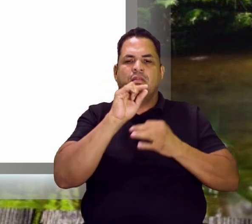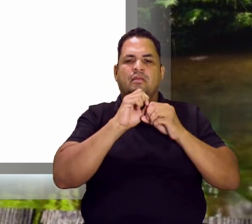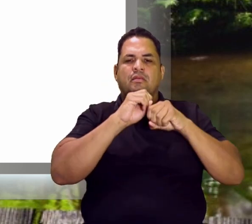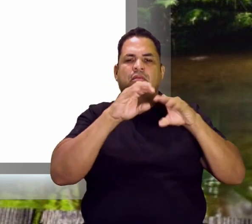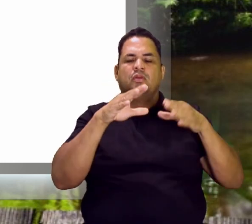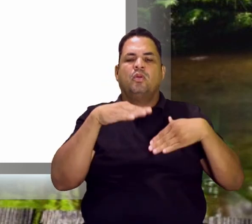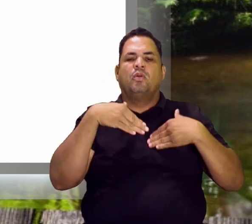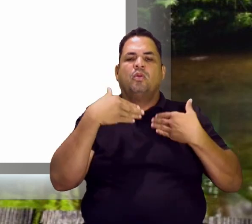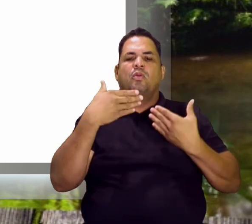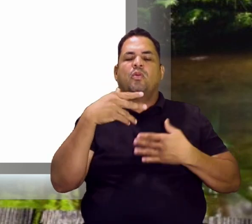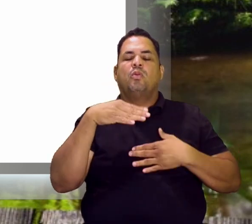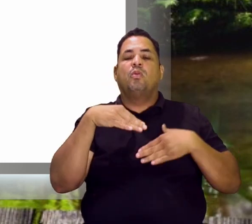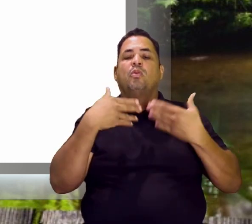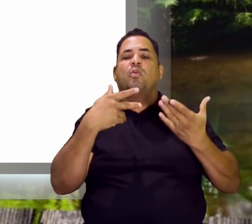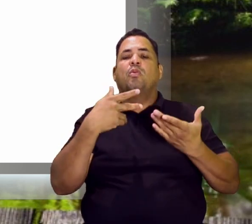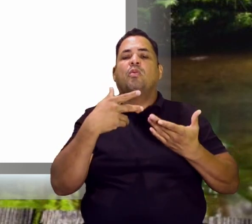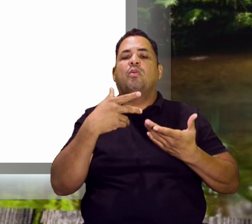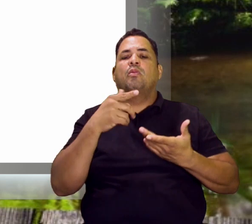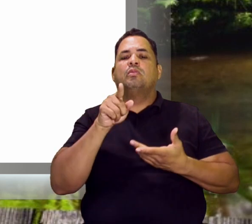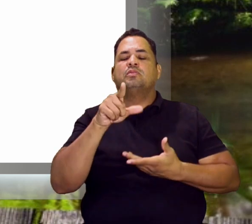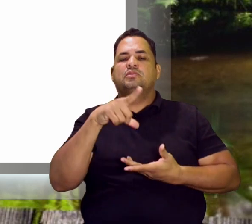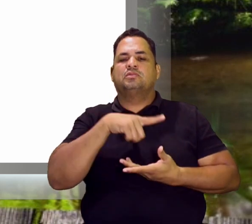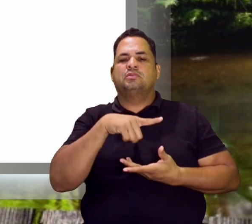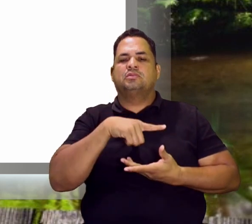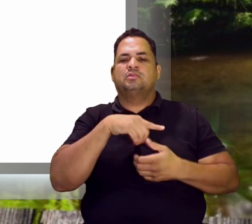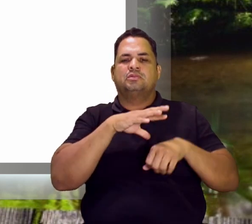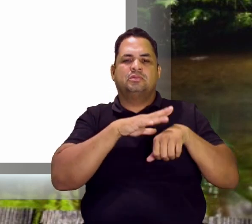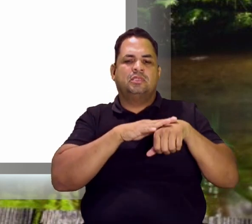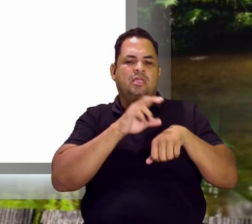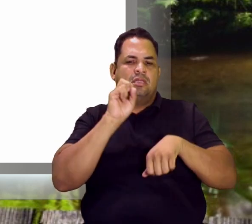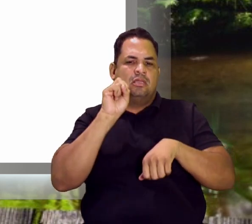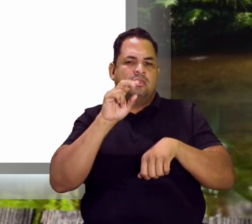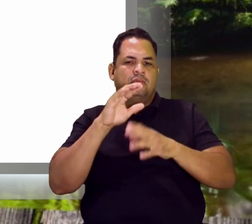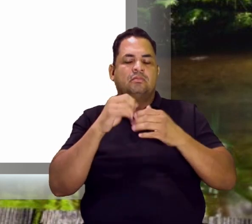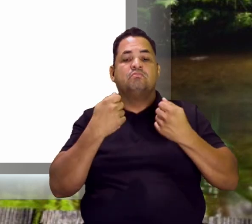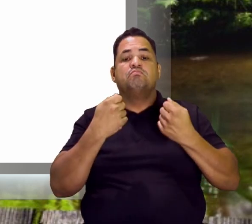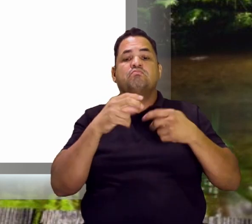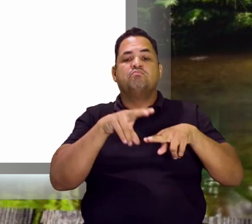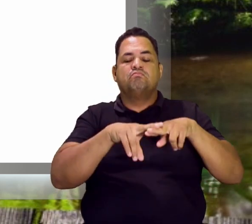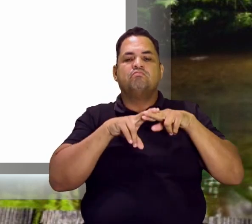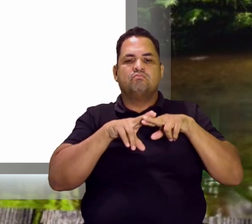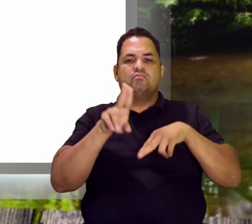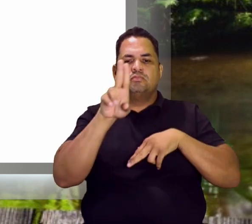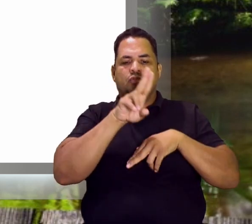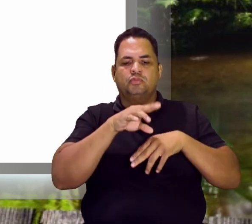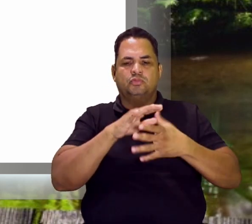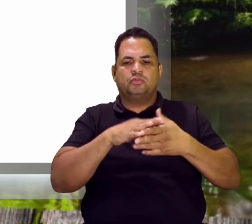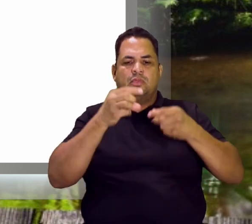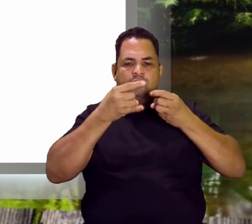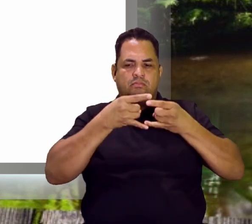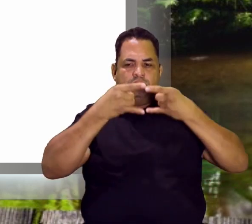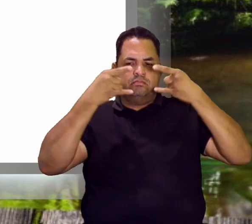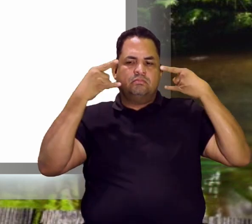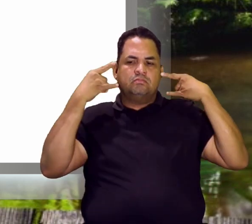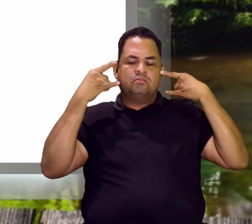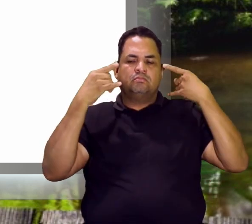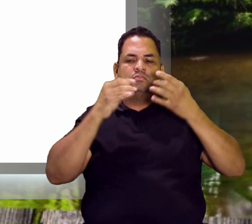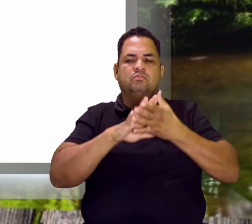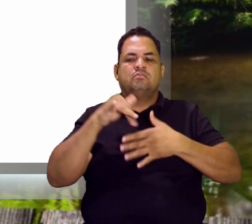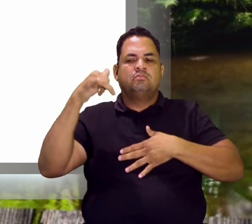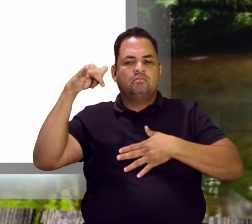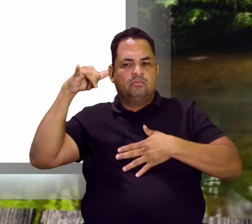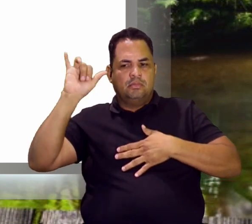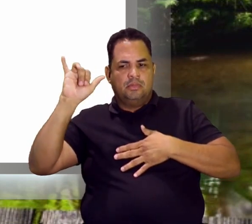E quando você está contaminado com o vírus, por isso o uso da máscara aí na pandemia, tá? Para